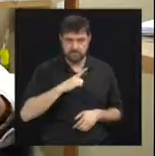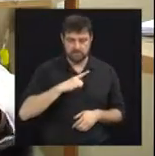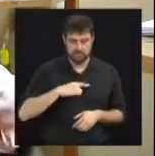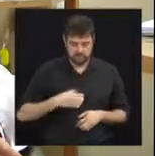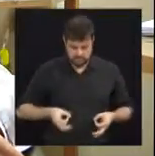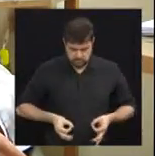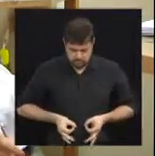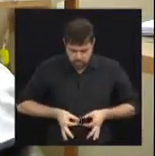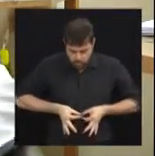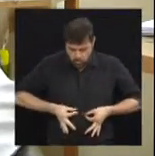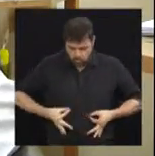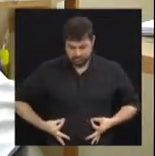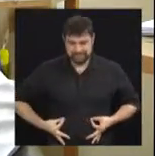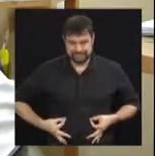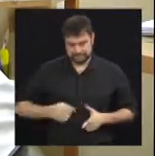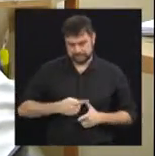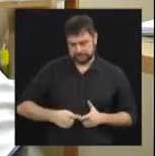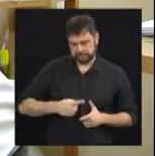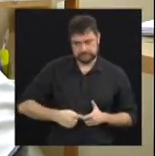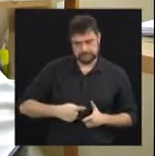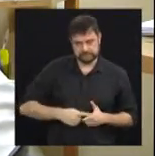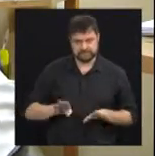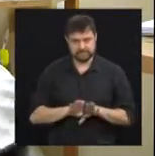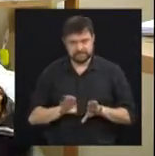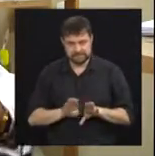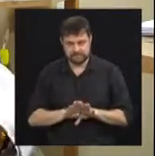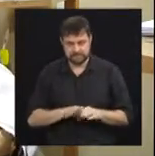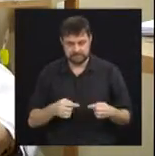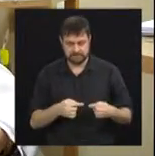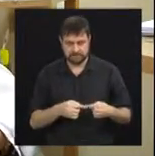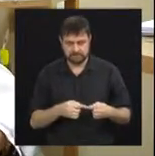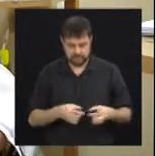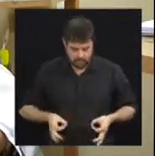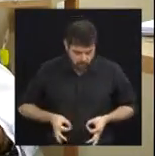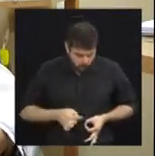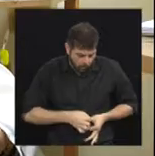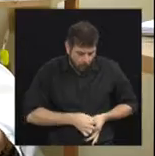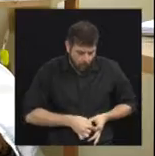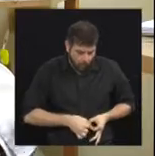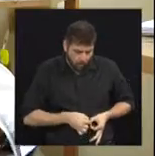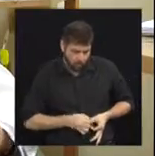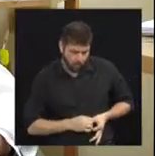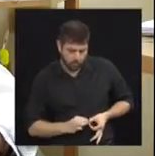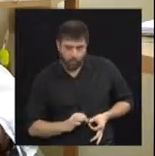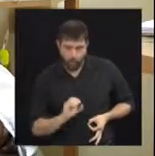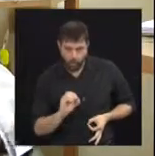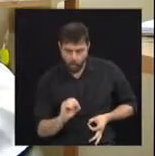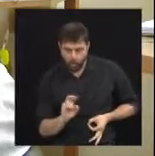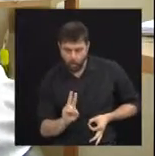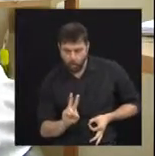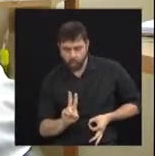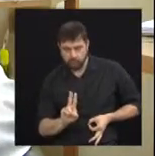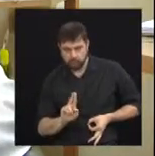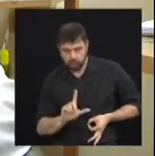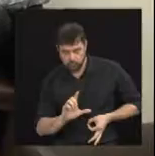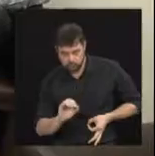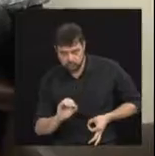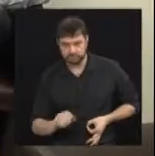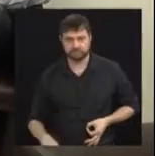nas trompas ou tubas uterinas, fatores relacionados à reserva de óvulos nos ovários, que nós chamamos de reserva